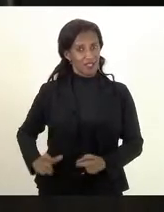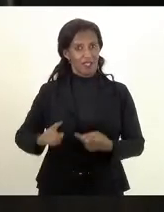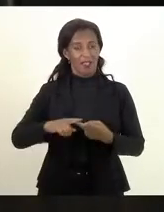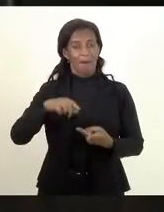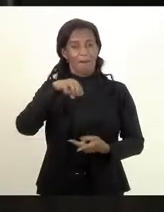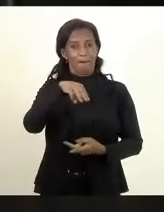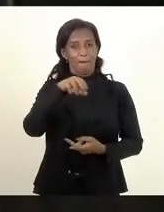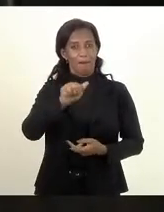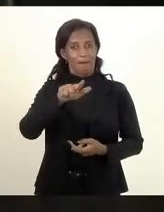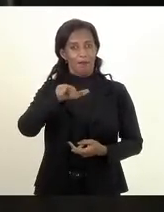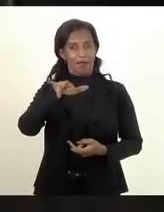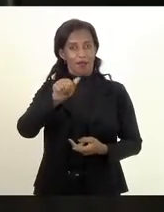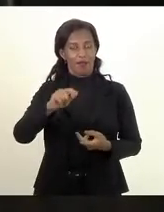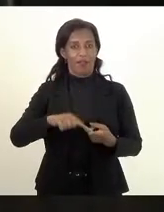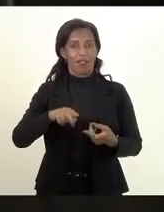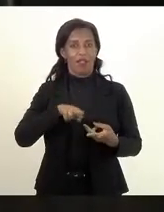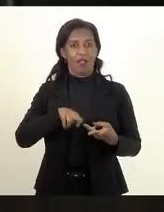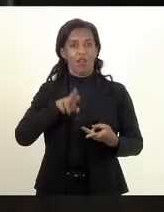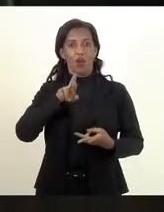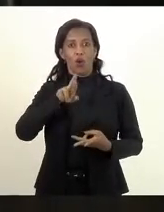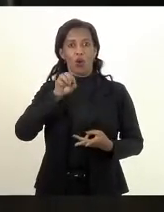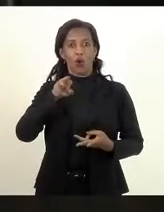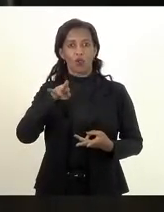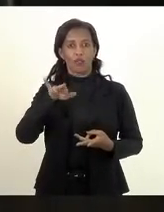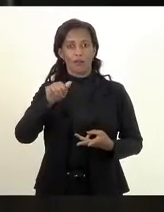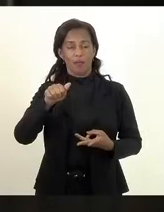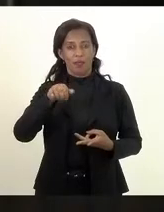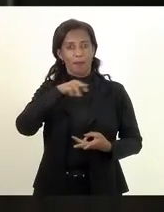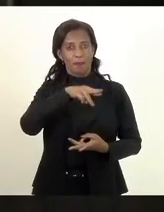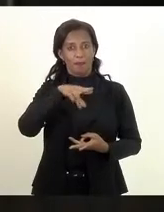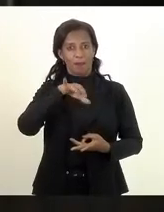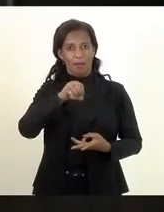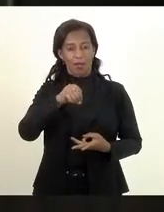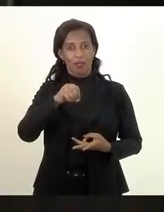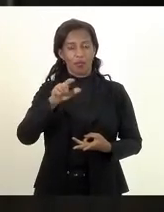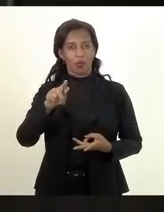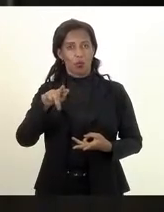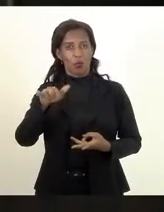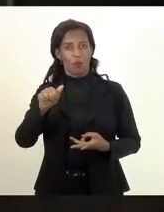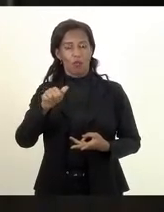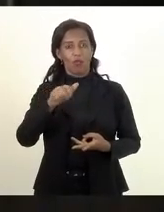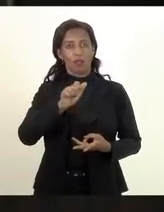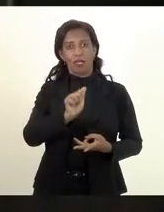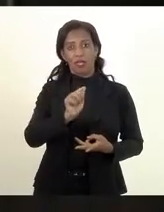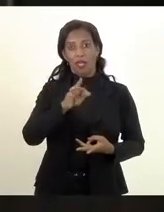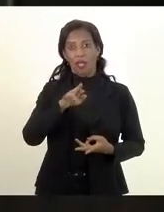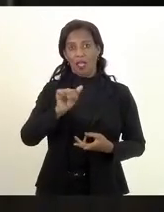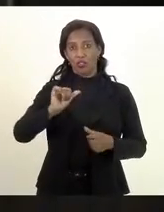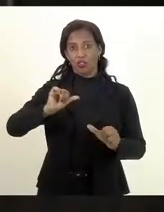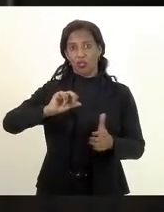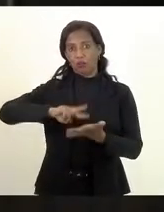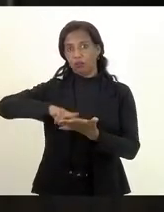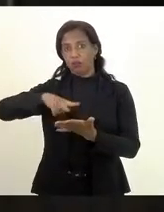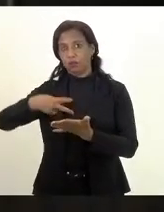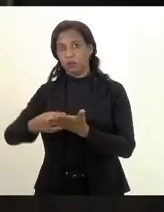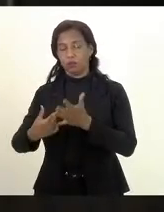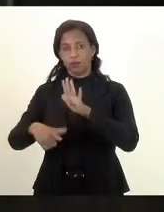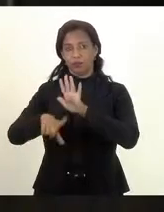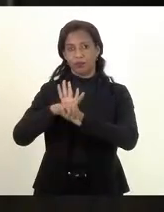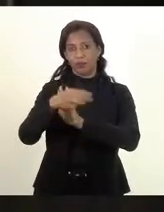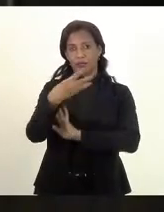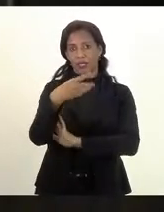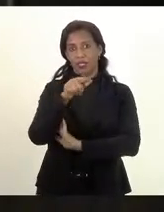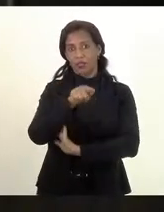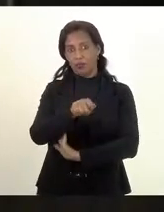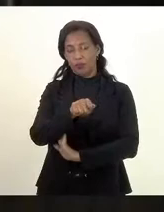Malafaia, Rosenberg Reis, Márcio Gualberto e Atila Nunes, que altera a lei estadual número 3